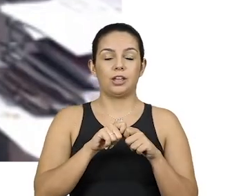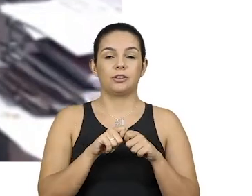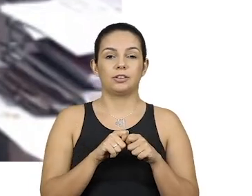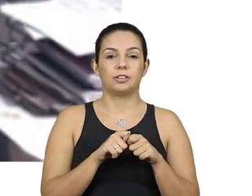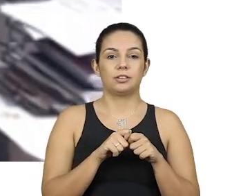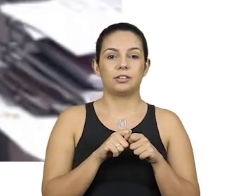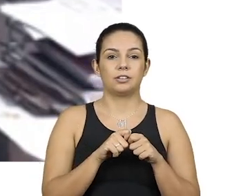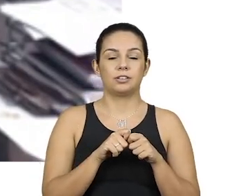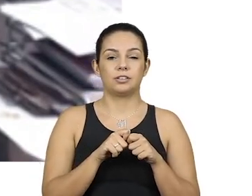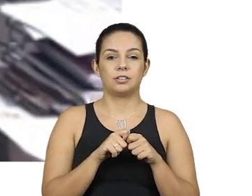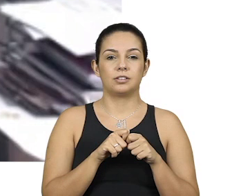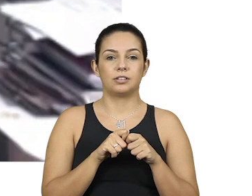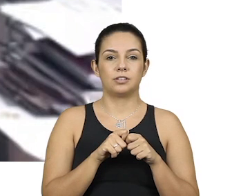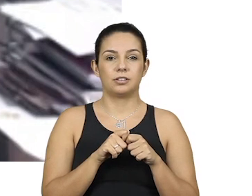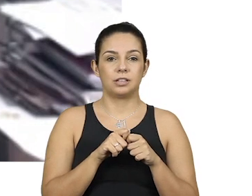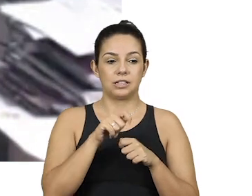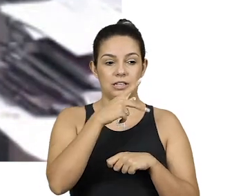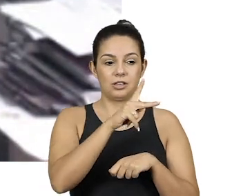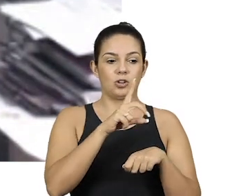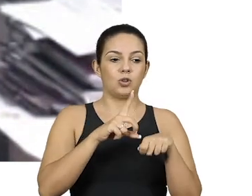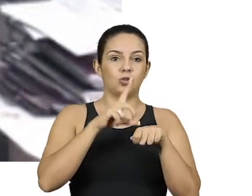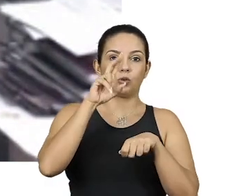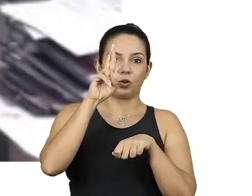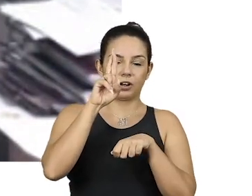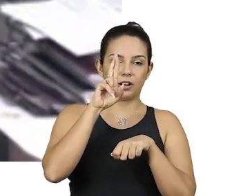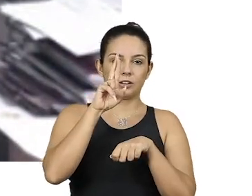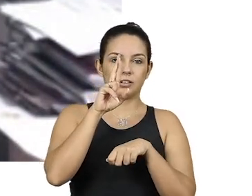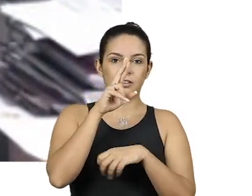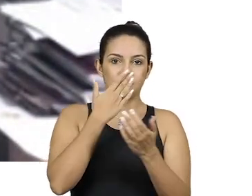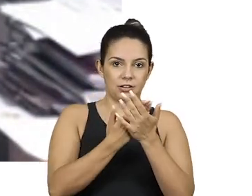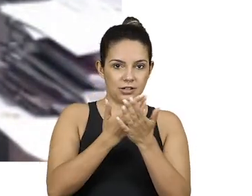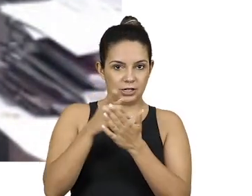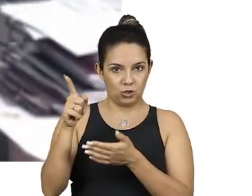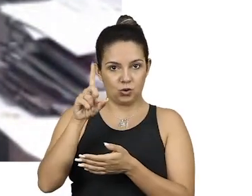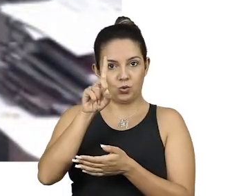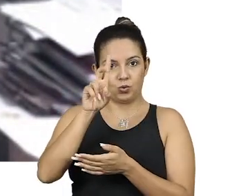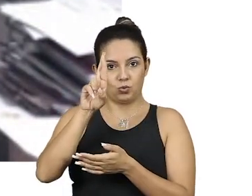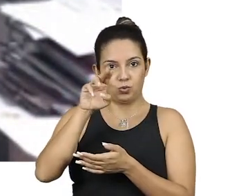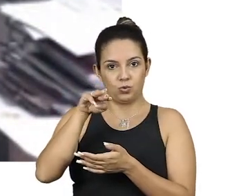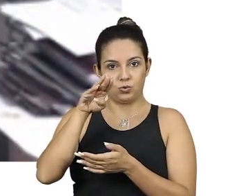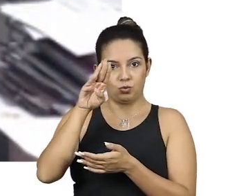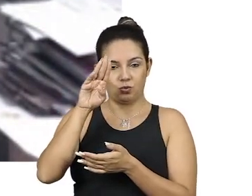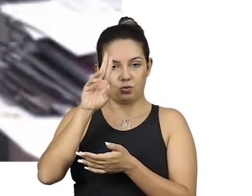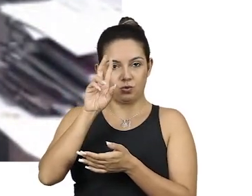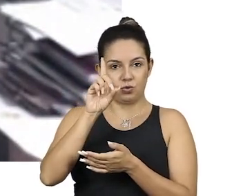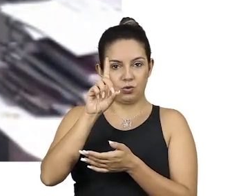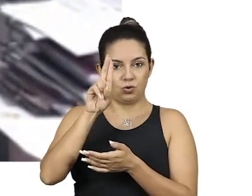a tese dele de doutoramento sobre o Drummond,